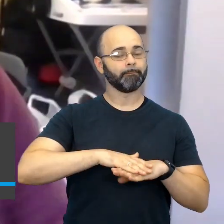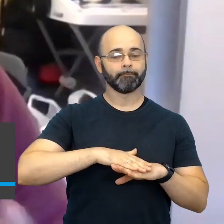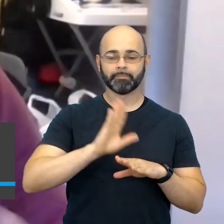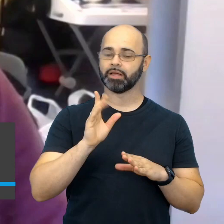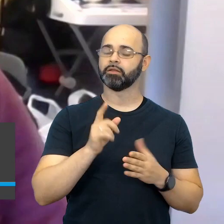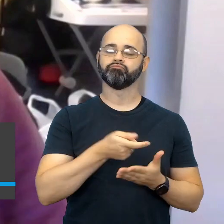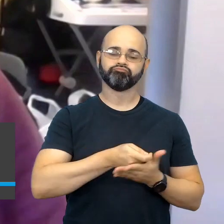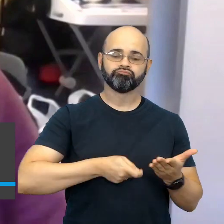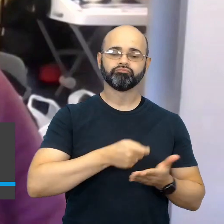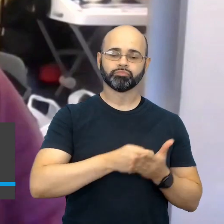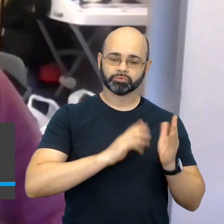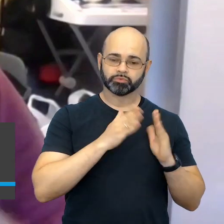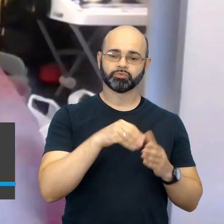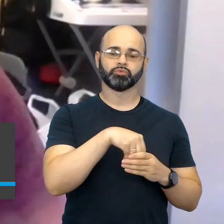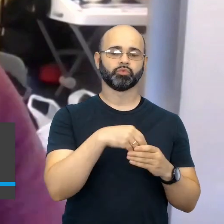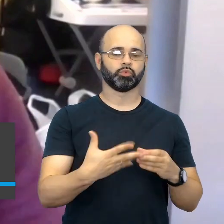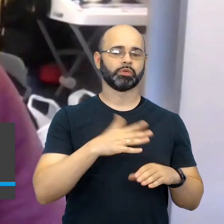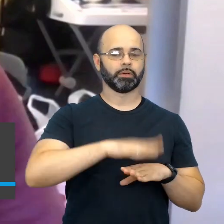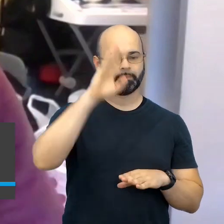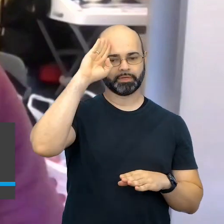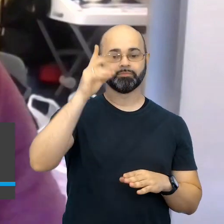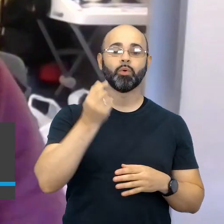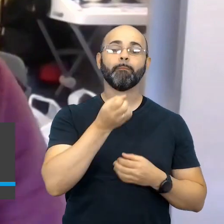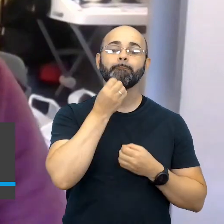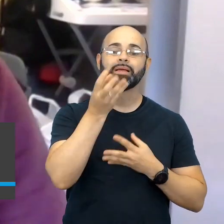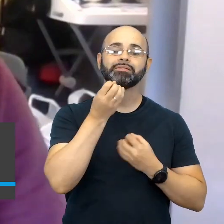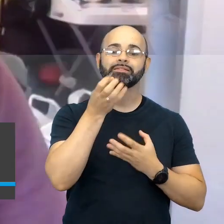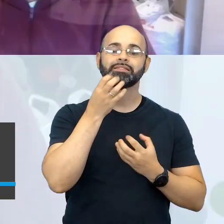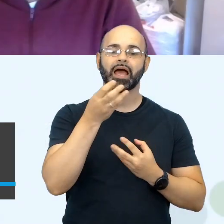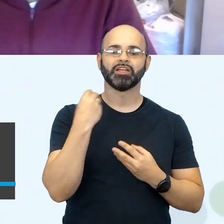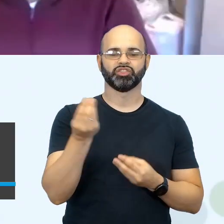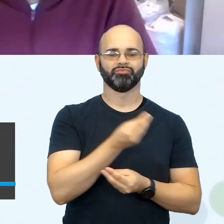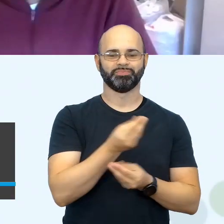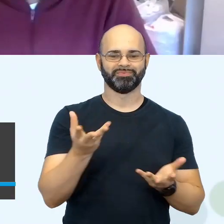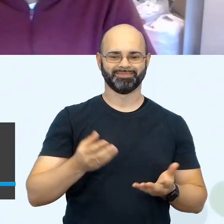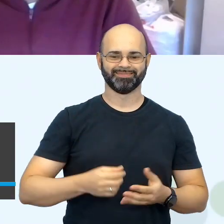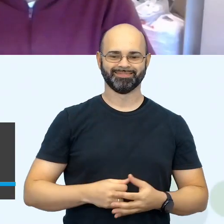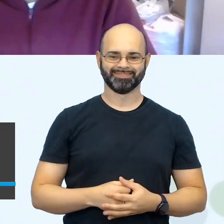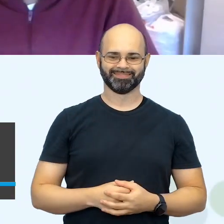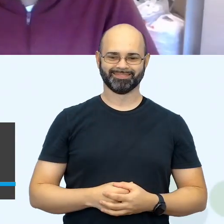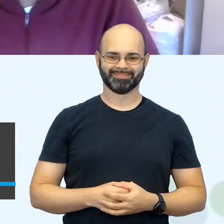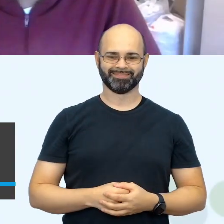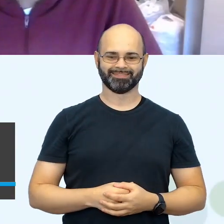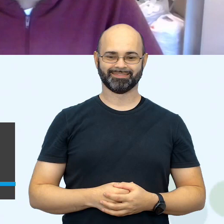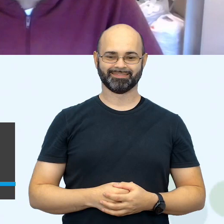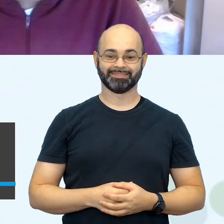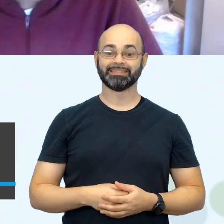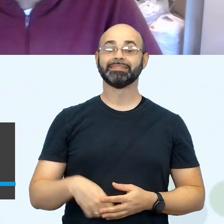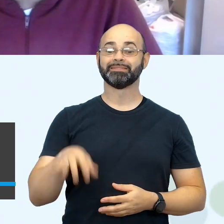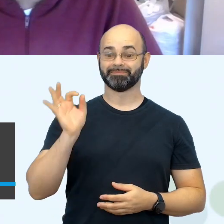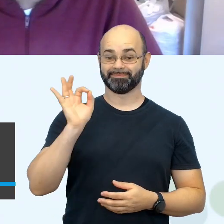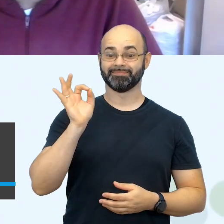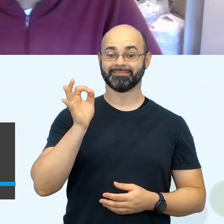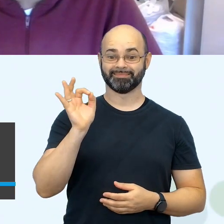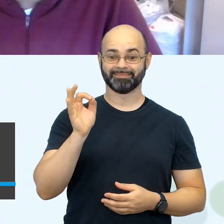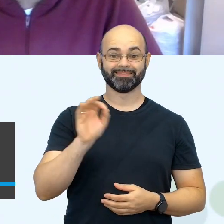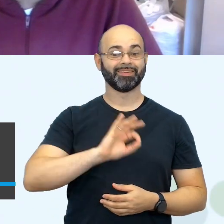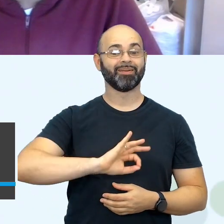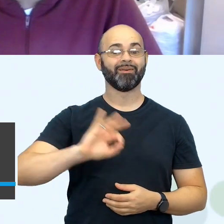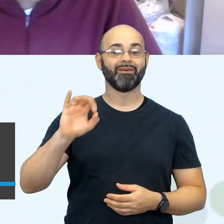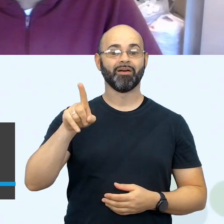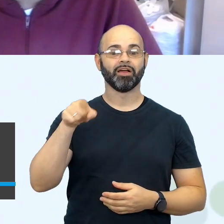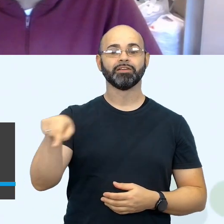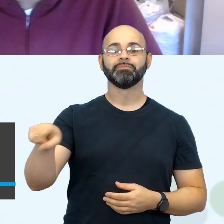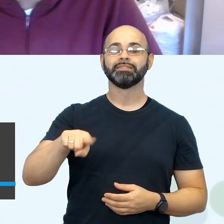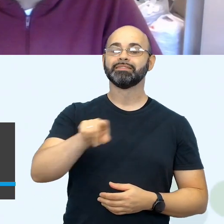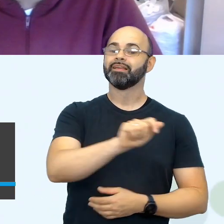focado no conteúdo e na entrega da mensagem. E eu achei interessante, nossa, ótima. É uma aula que o estudante tem que